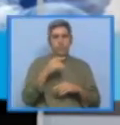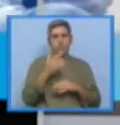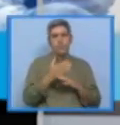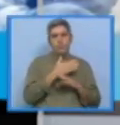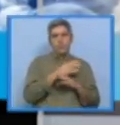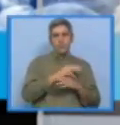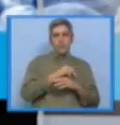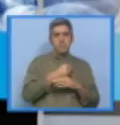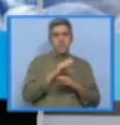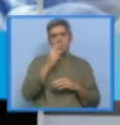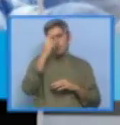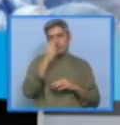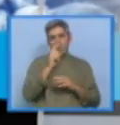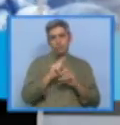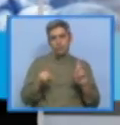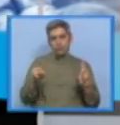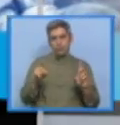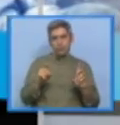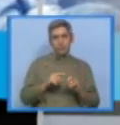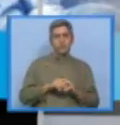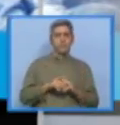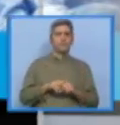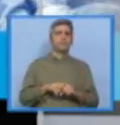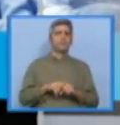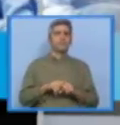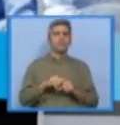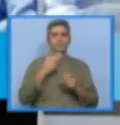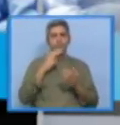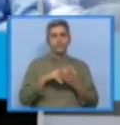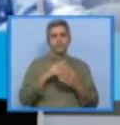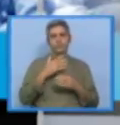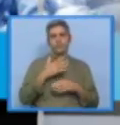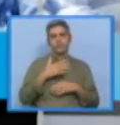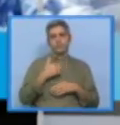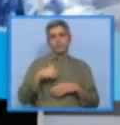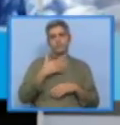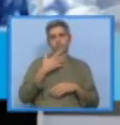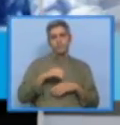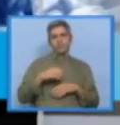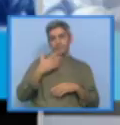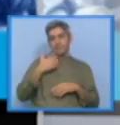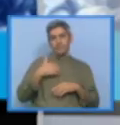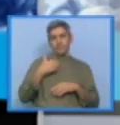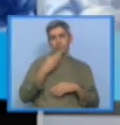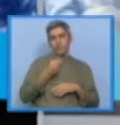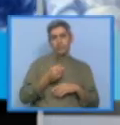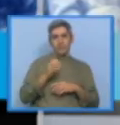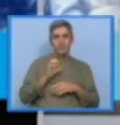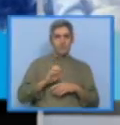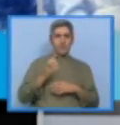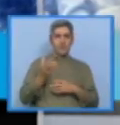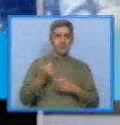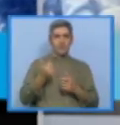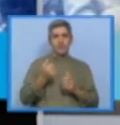anteriores premiados, mas com um perfil diferente. É, na verdade, um motivo de júbilo podermos fazer justiça deste modo, com este